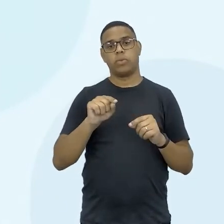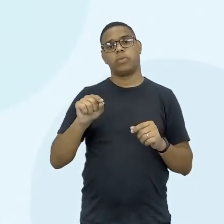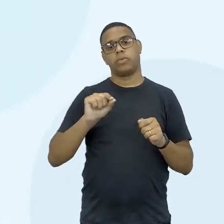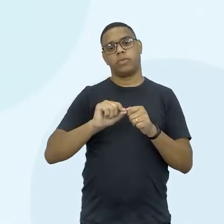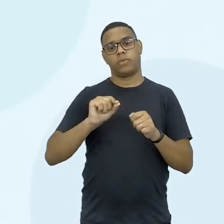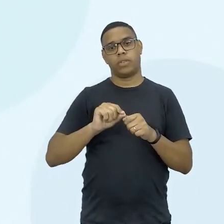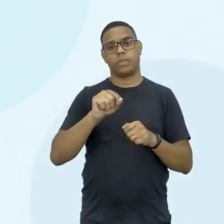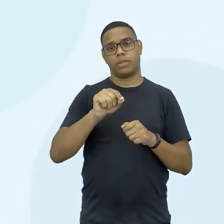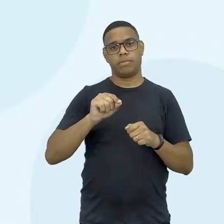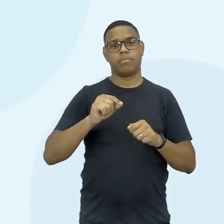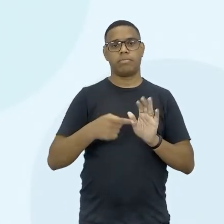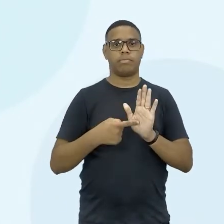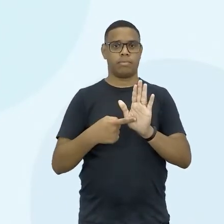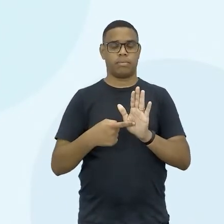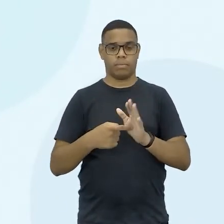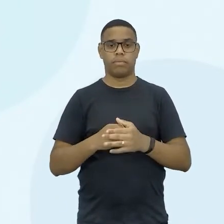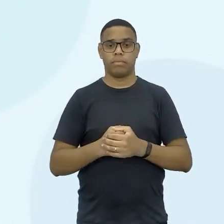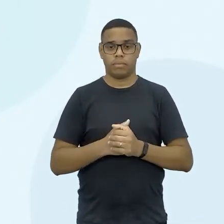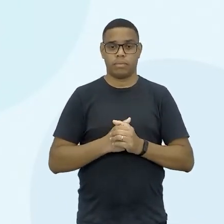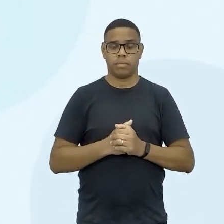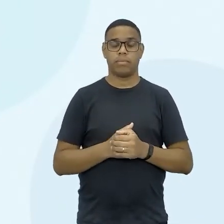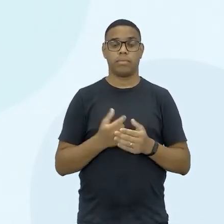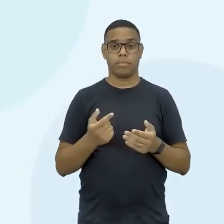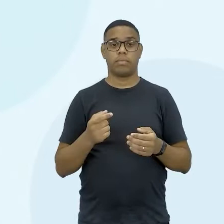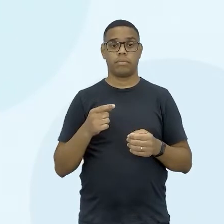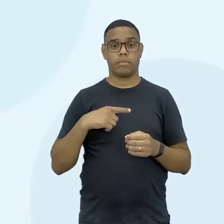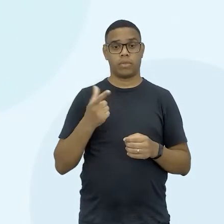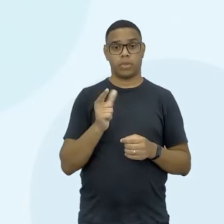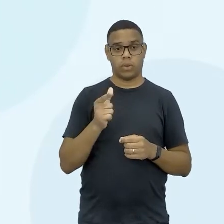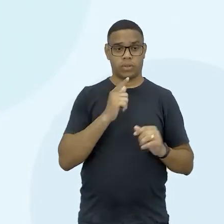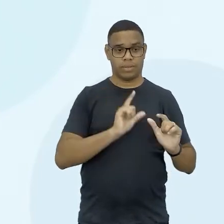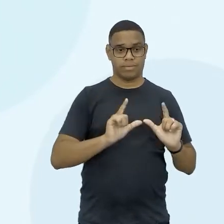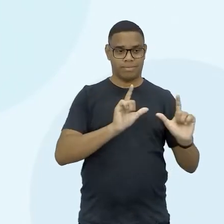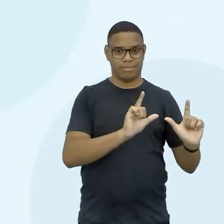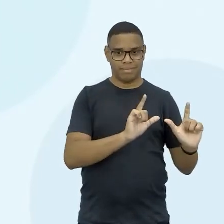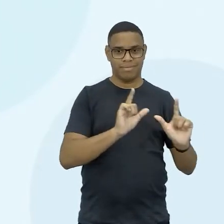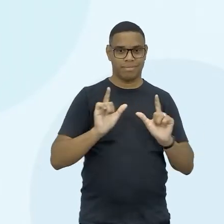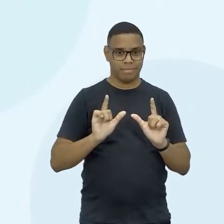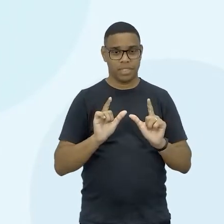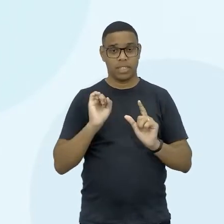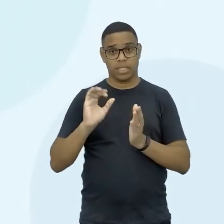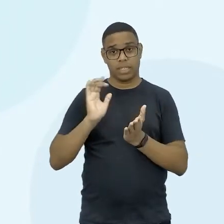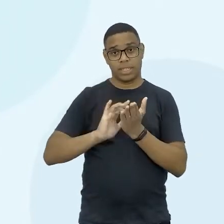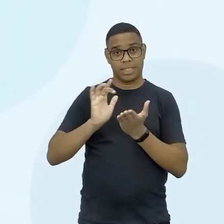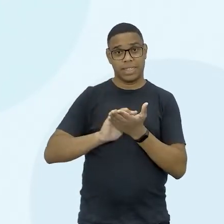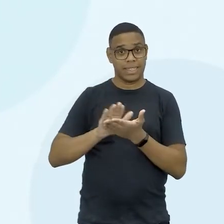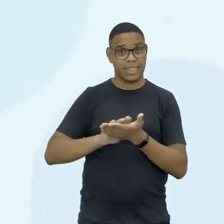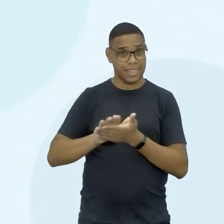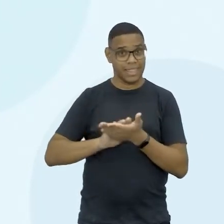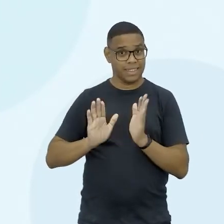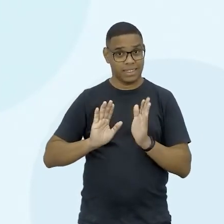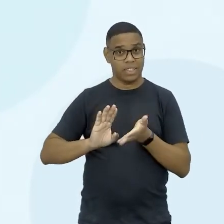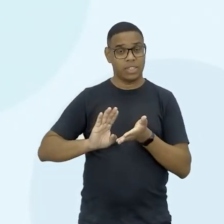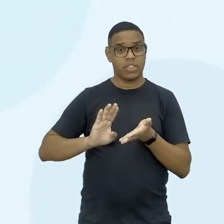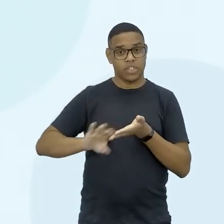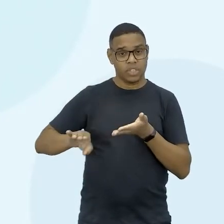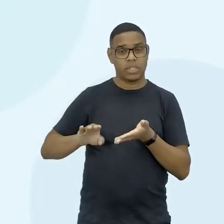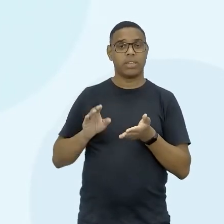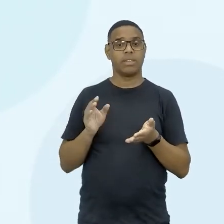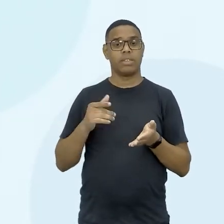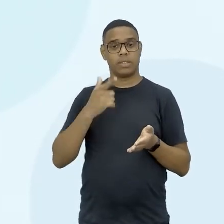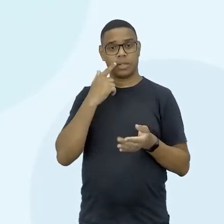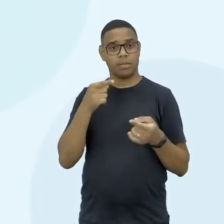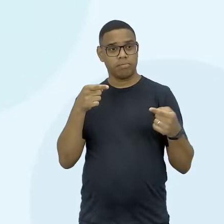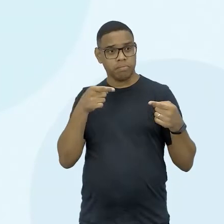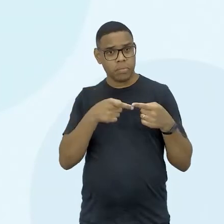você está representando. Mesmo que essa outra Mona Lisa tivesse sem o tablet e fosse bastante